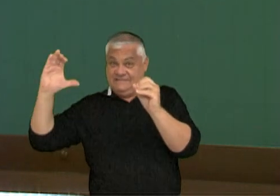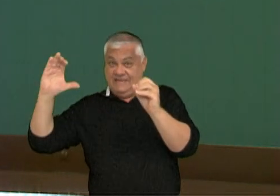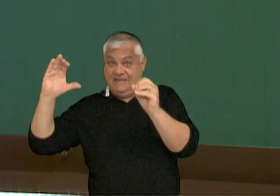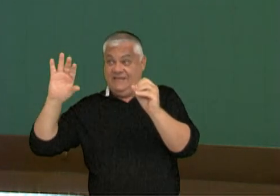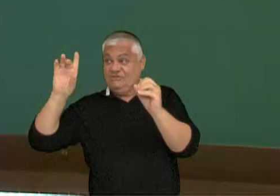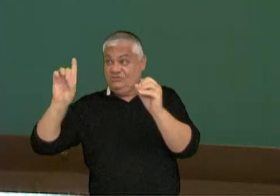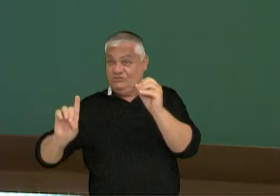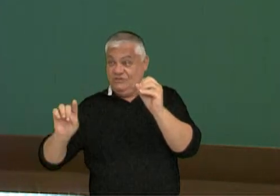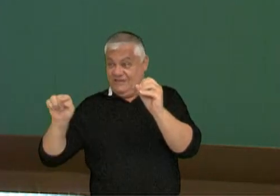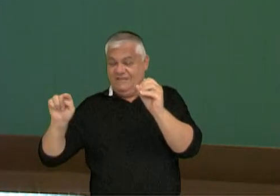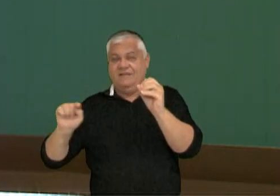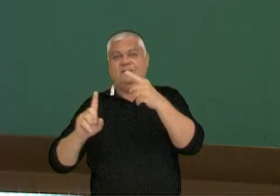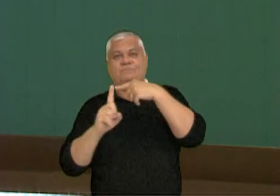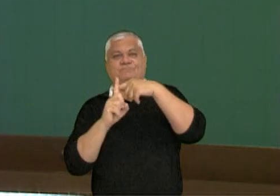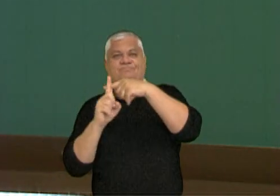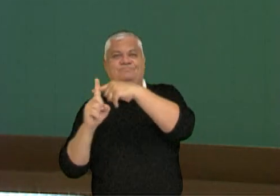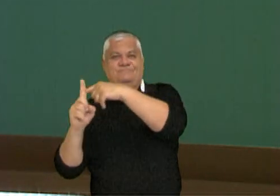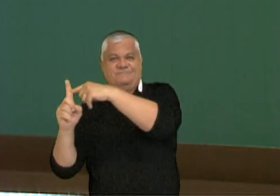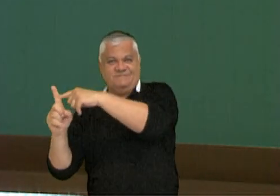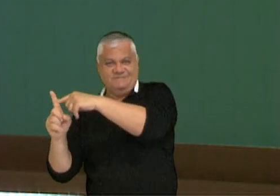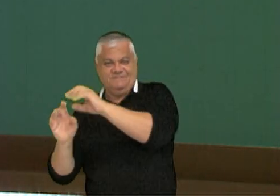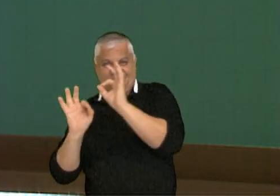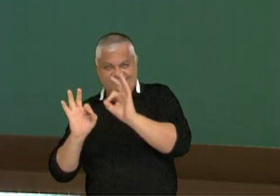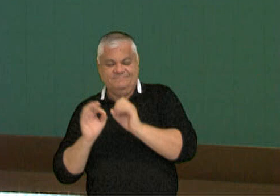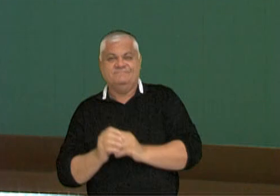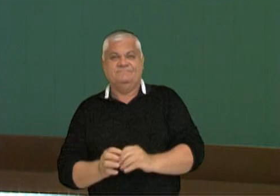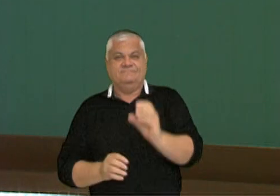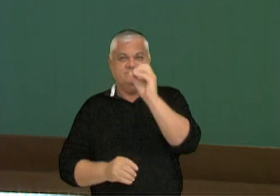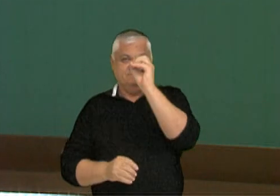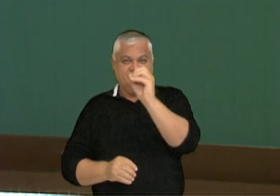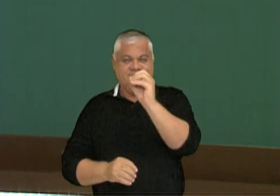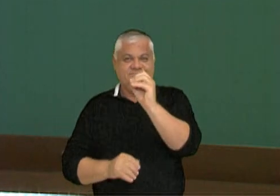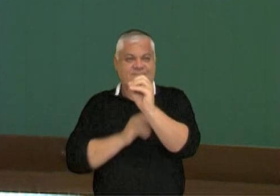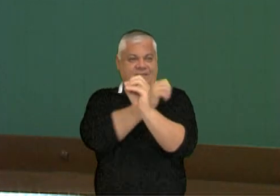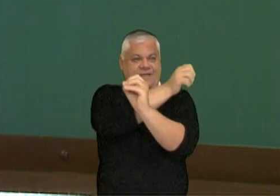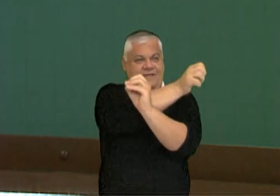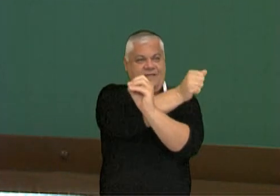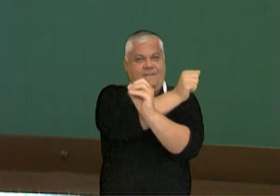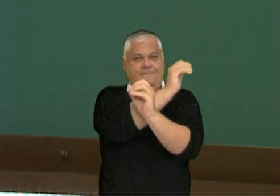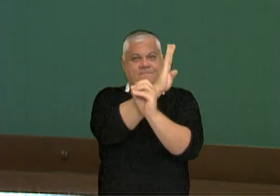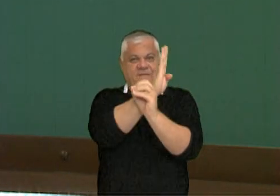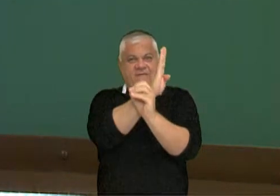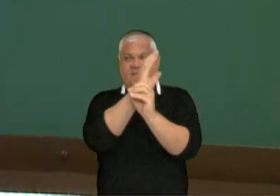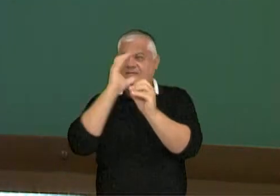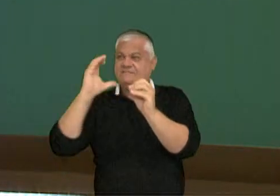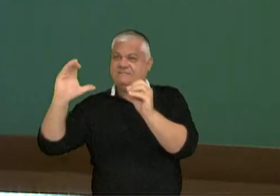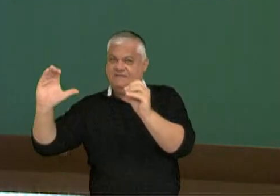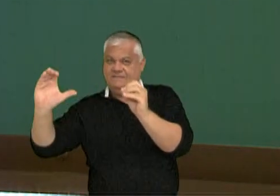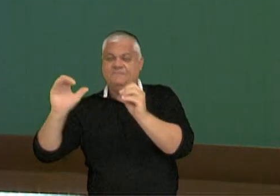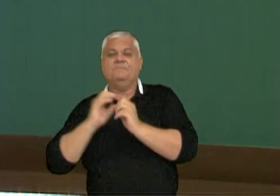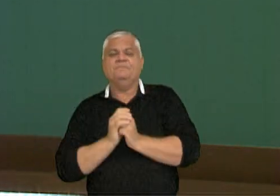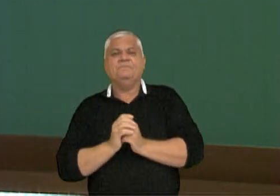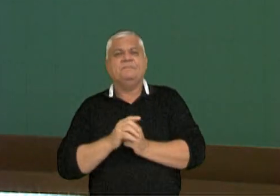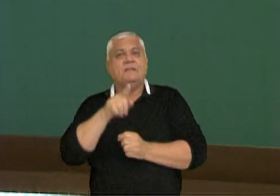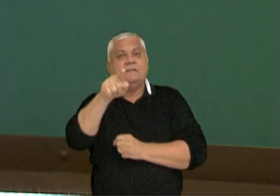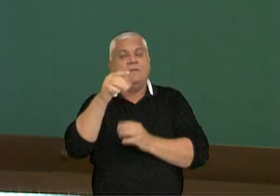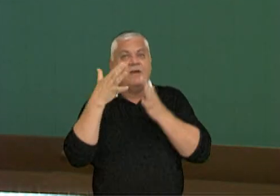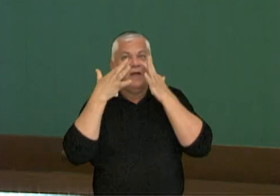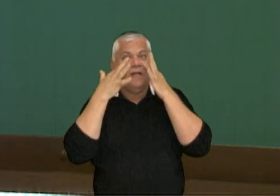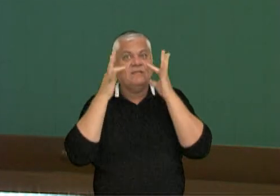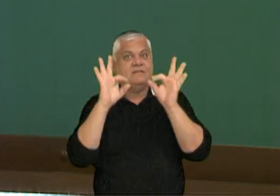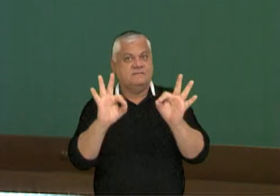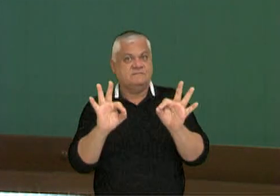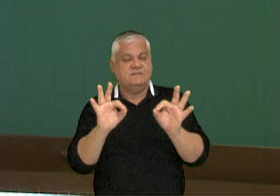ele vai ser um valor positivo, ok? Outra coisa que a gente tem que prestar